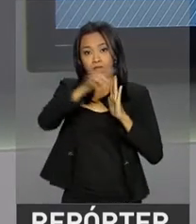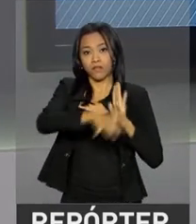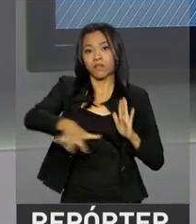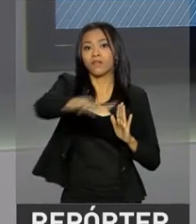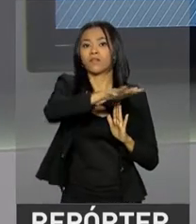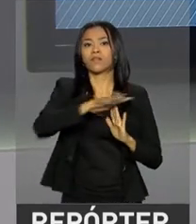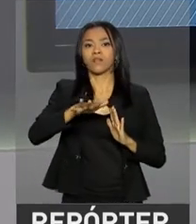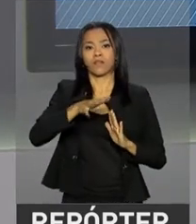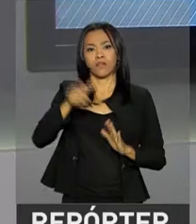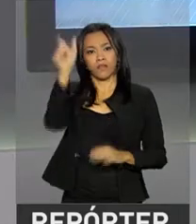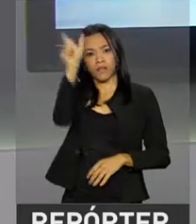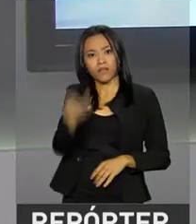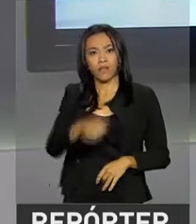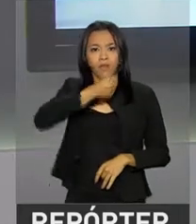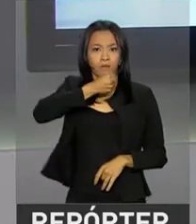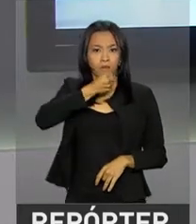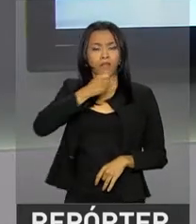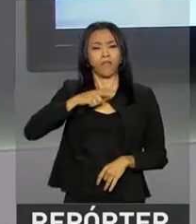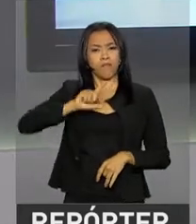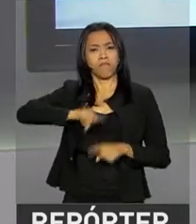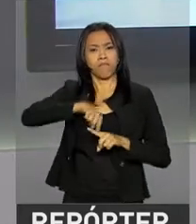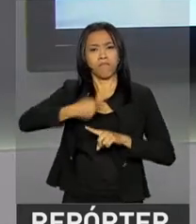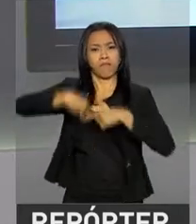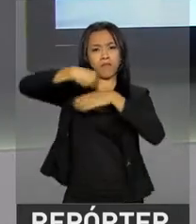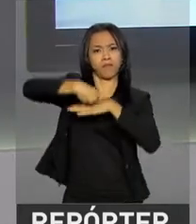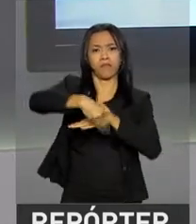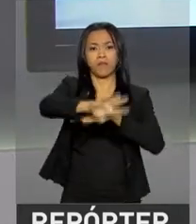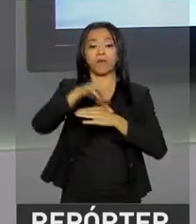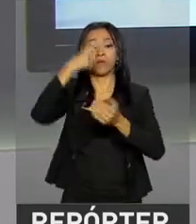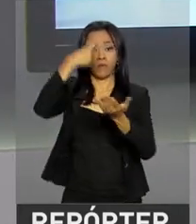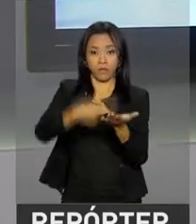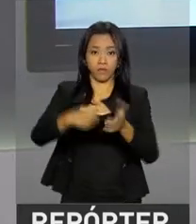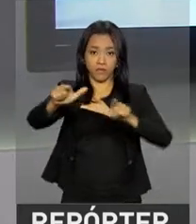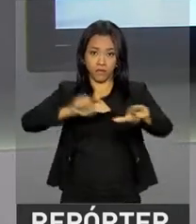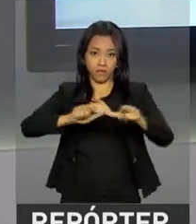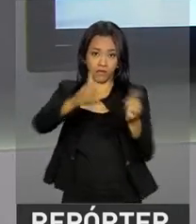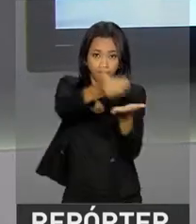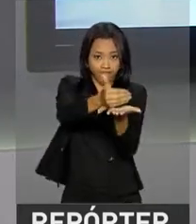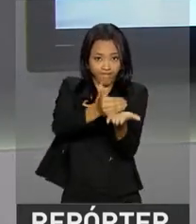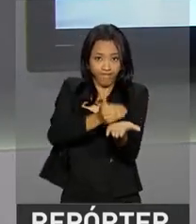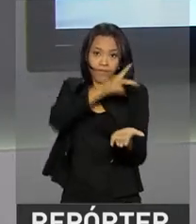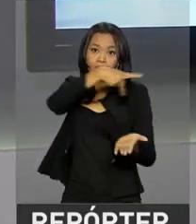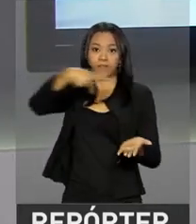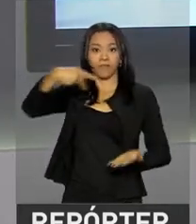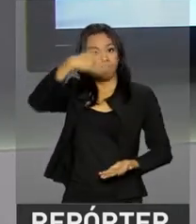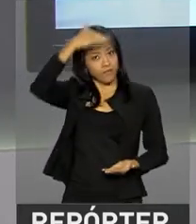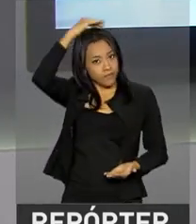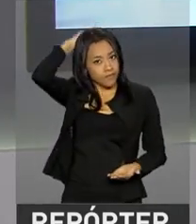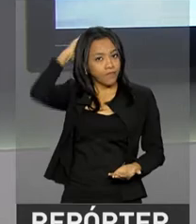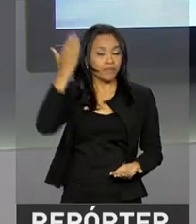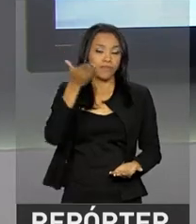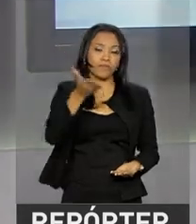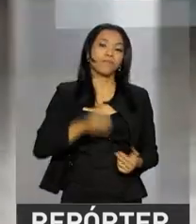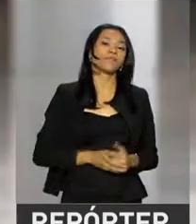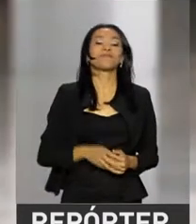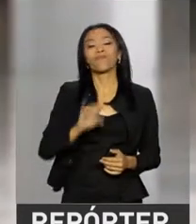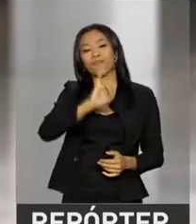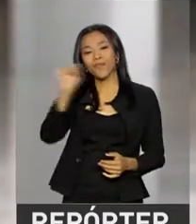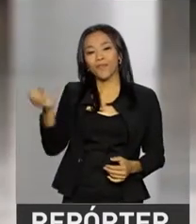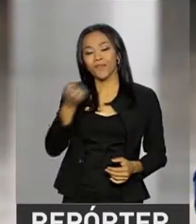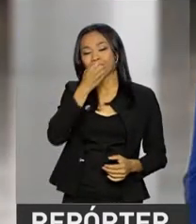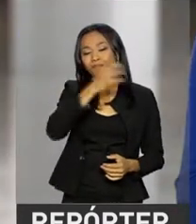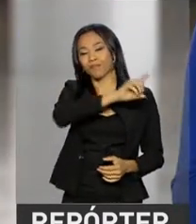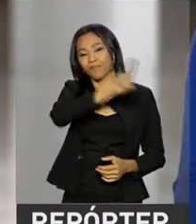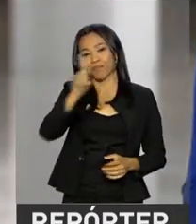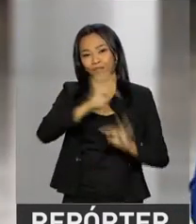repórter luana karen que tem mais informações sobre a agenda do presidente michel temer ou la novamente lana olá carol e bom dia a todos